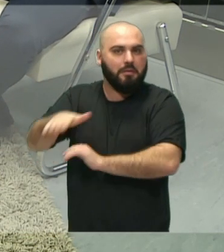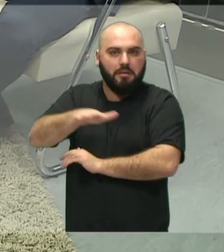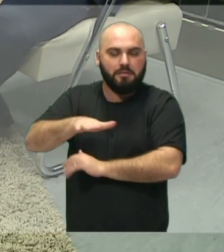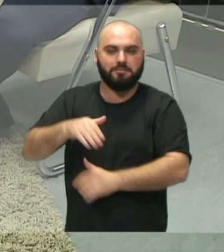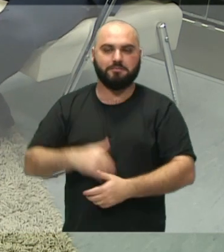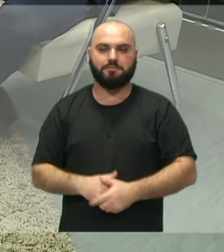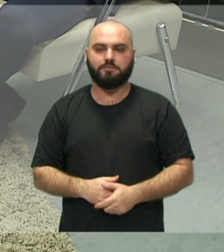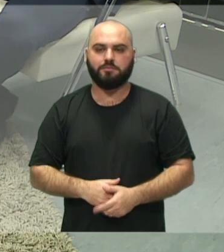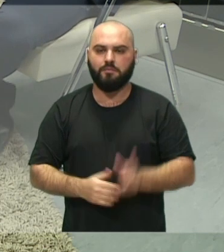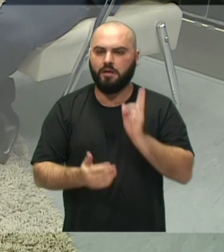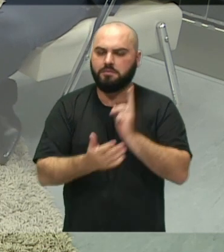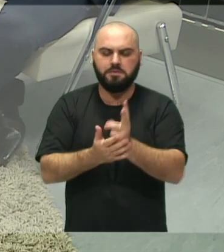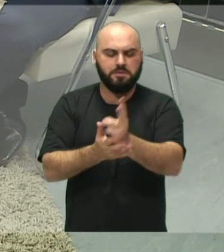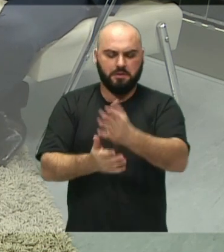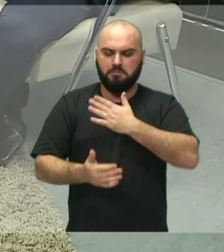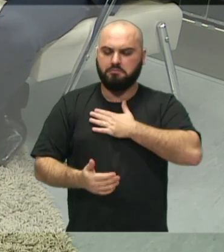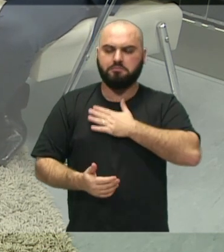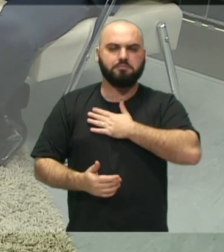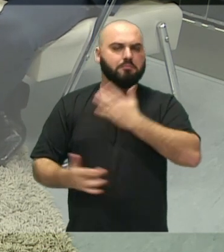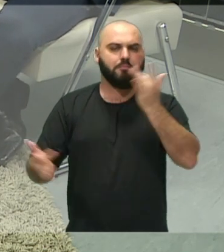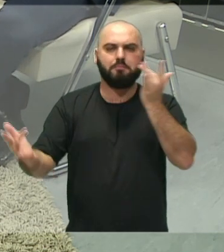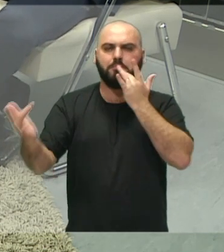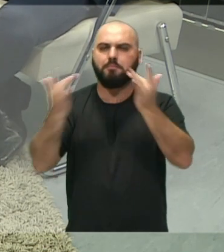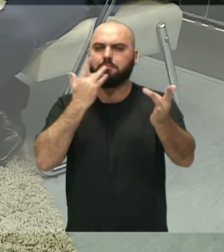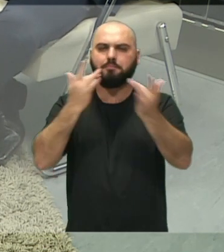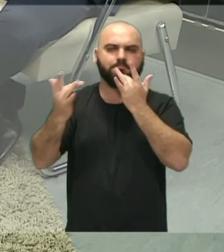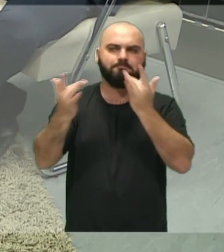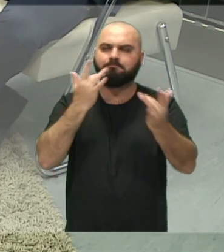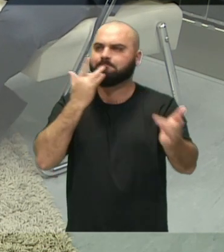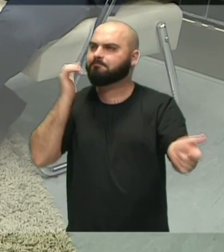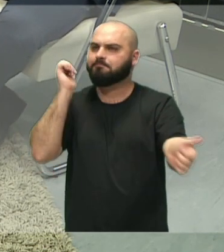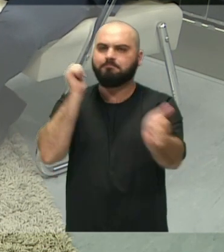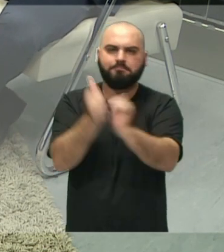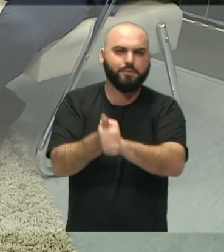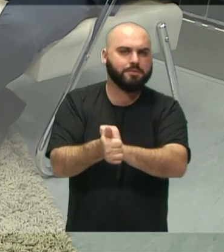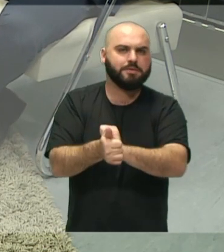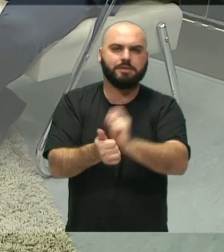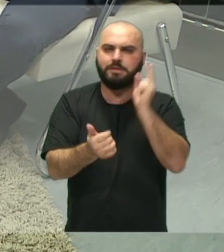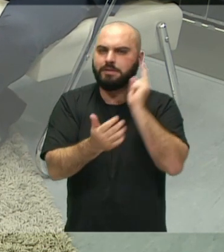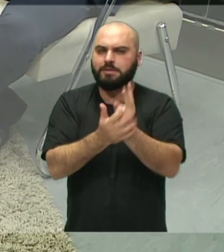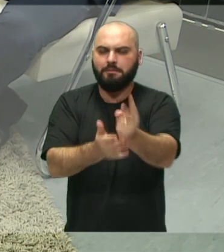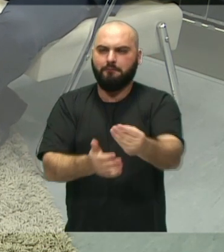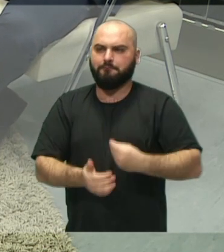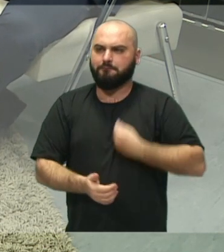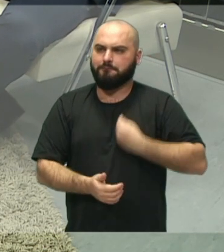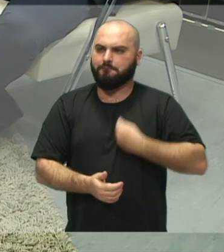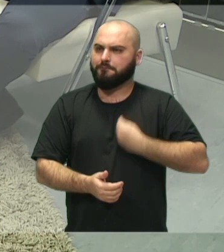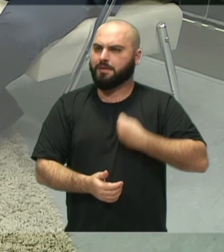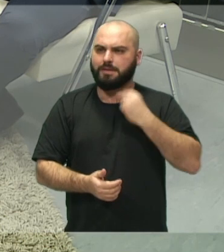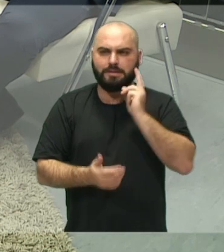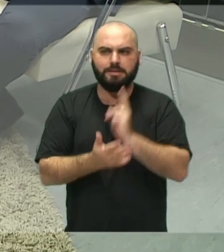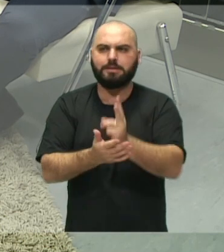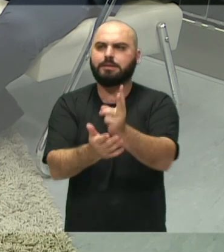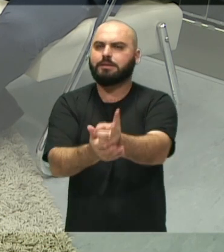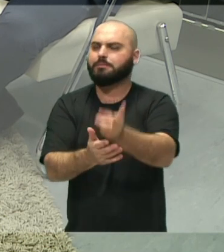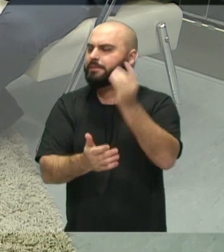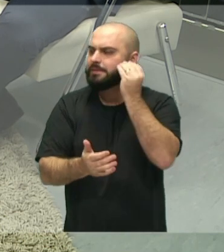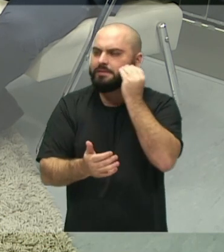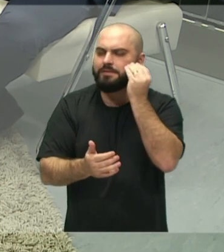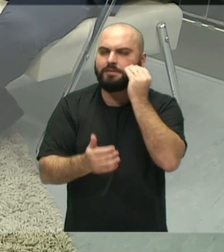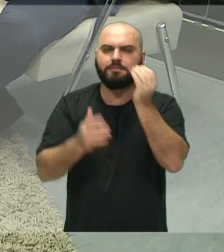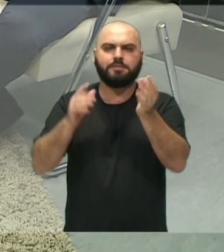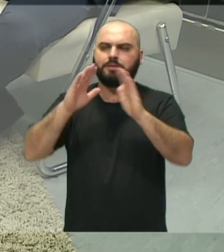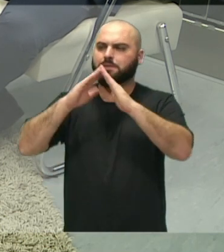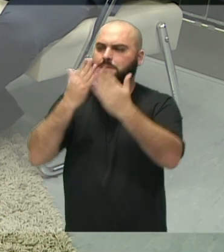Sempre fui uma pessoa muito apaixonada pelo esporte. Na minha vida inteira eu procurei praticar atividade física. No colégio,